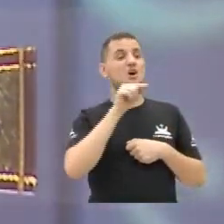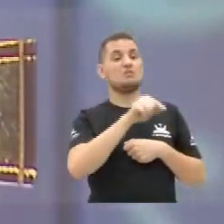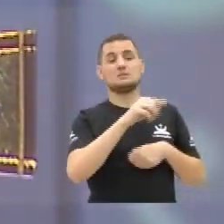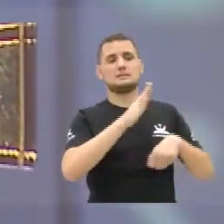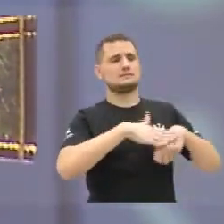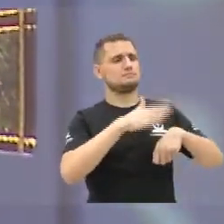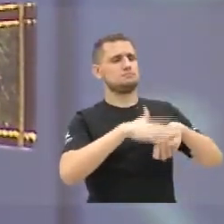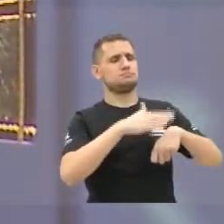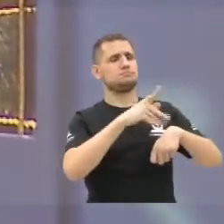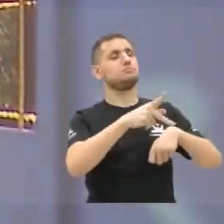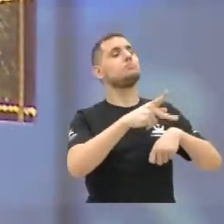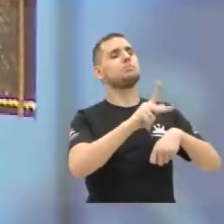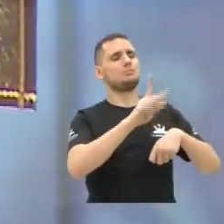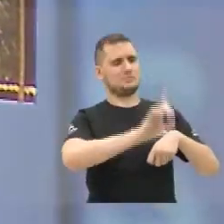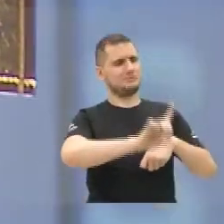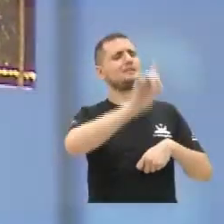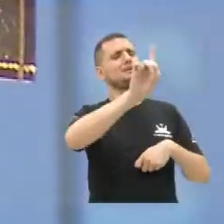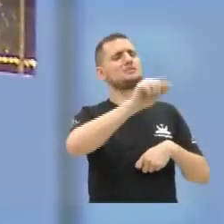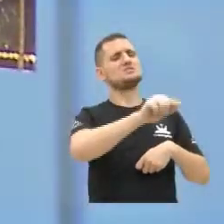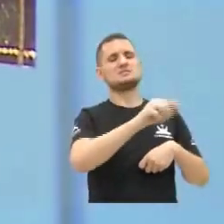ser deuses,